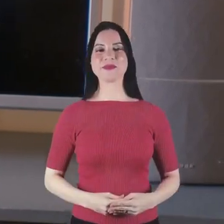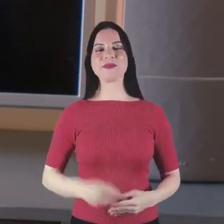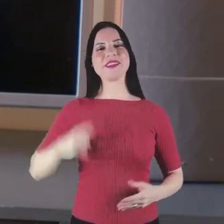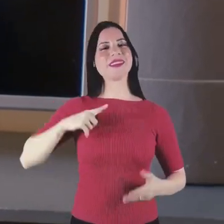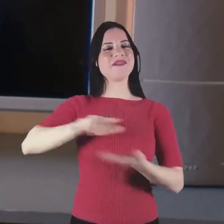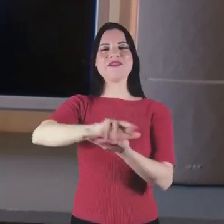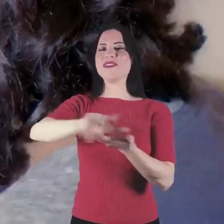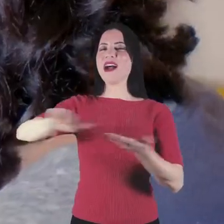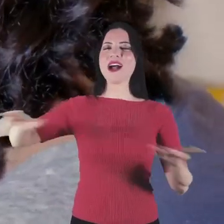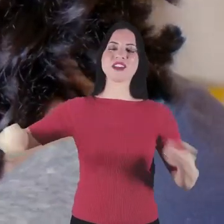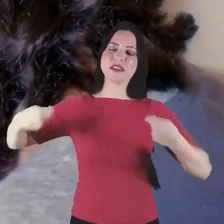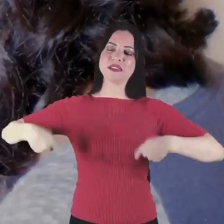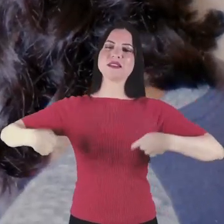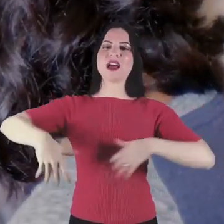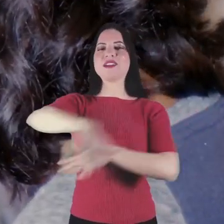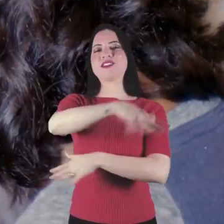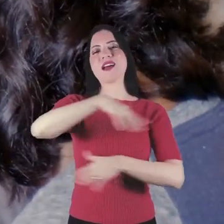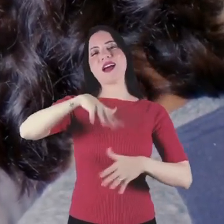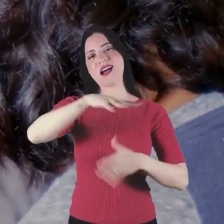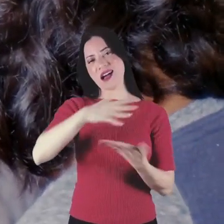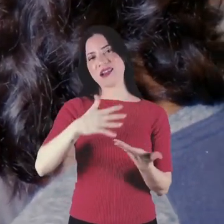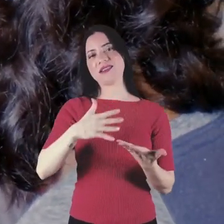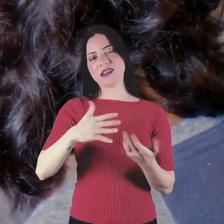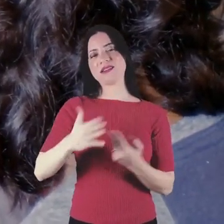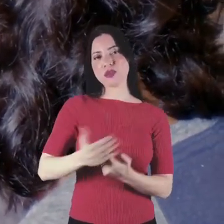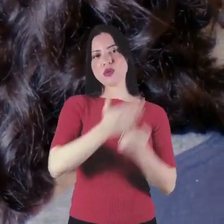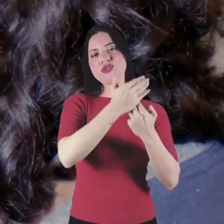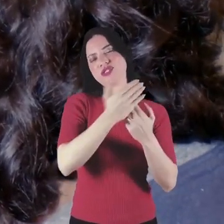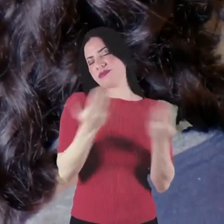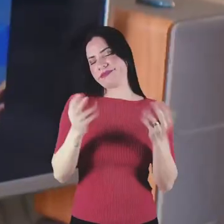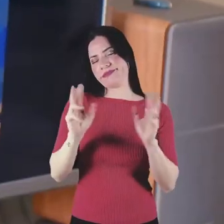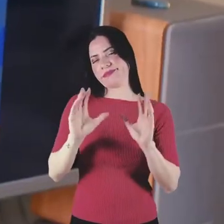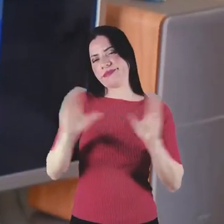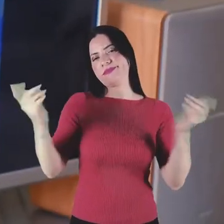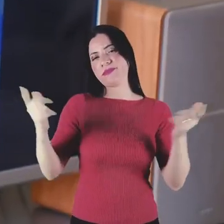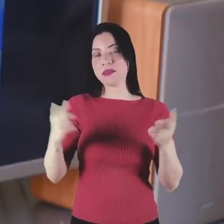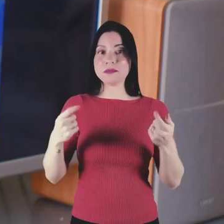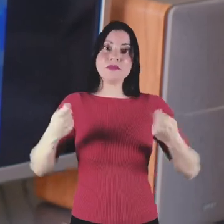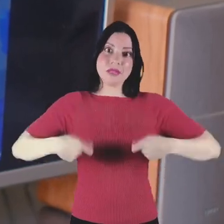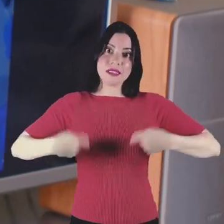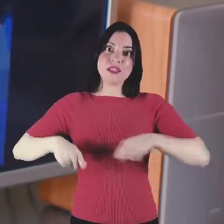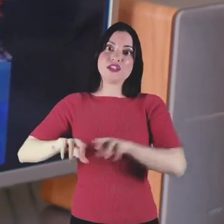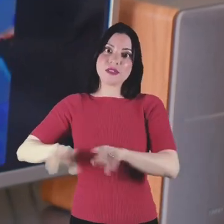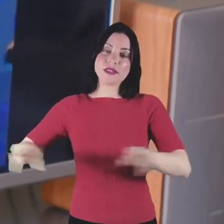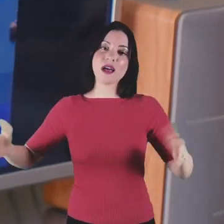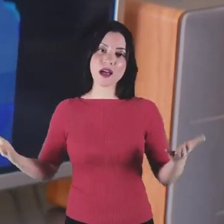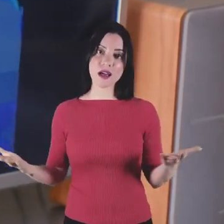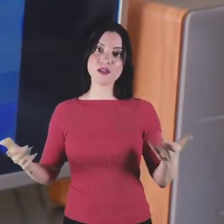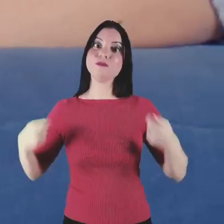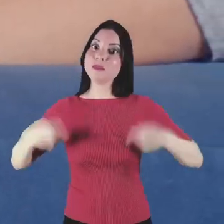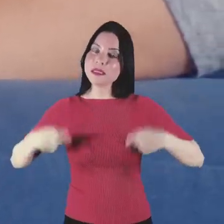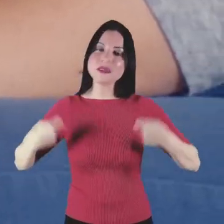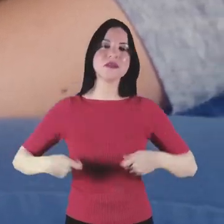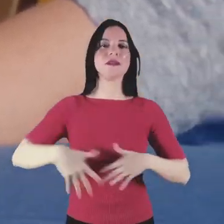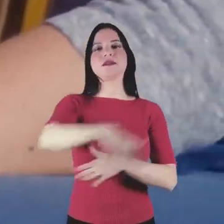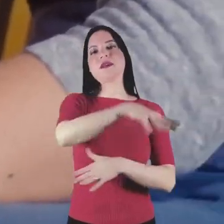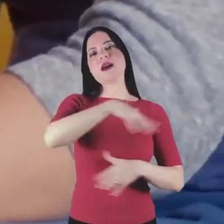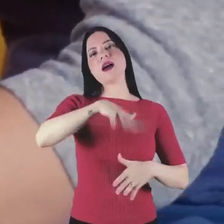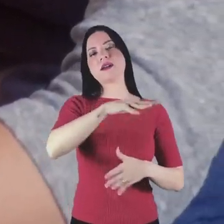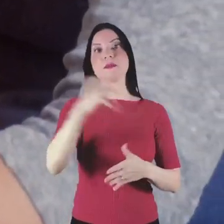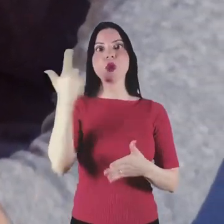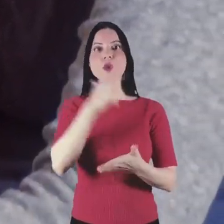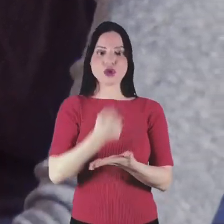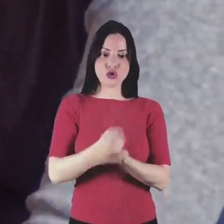Existem muitas demandas por diversidade hoje na indústria, por questões óbvias de precisa ser um mundo